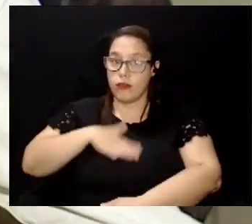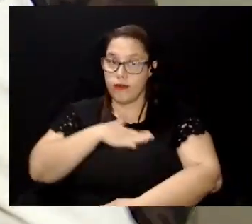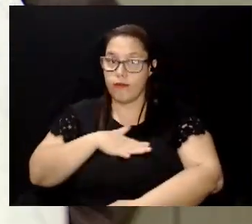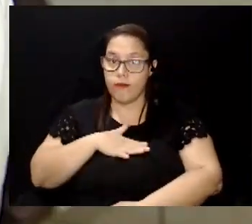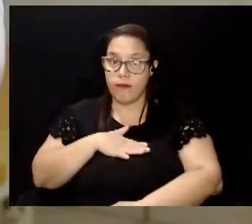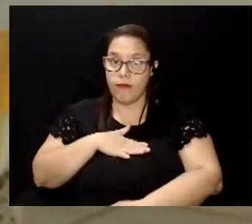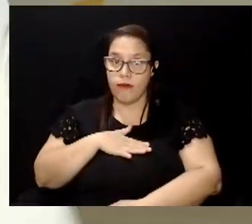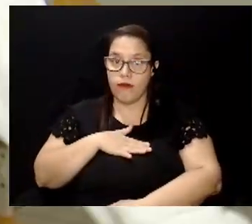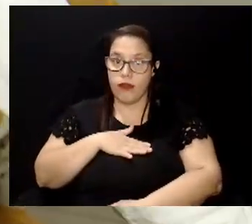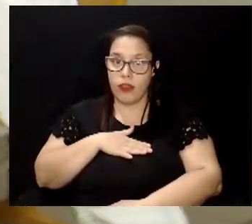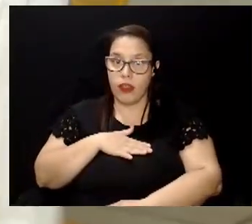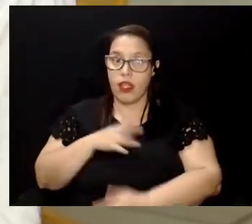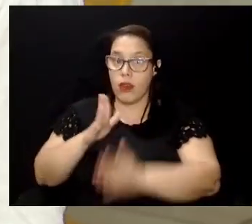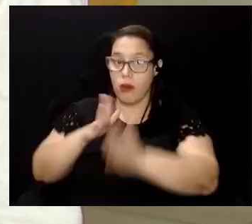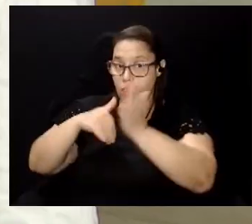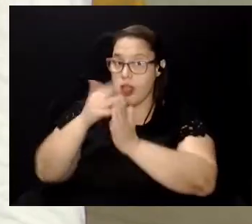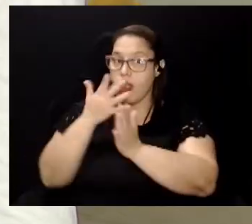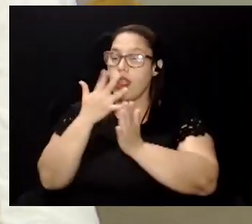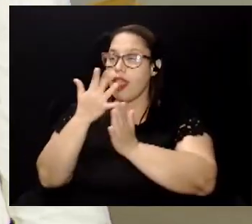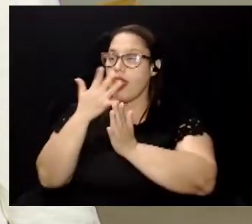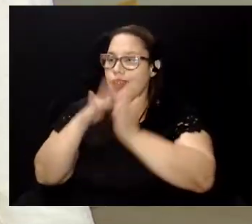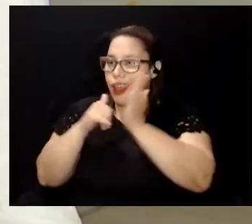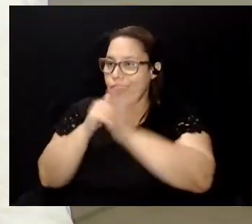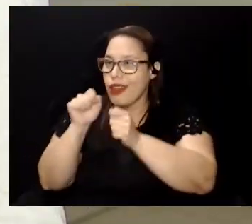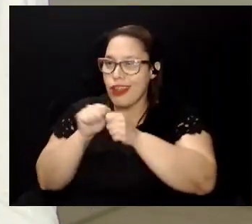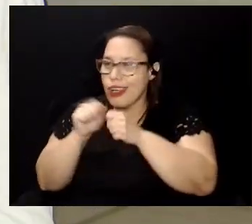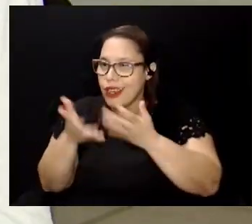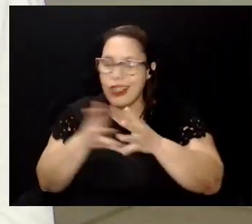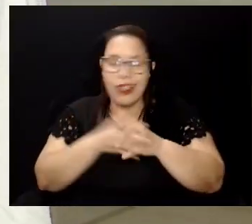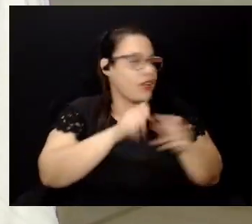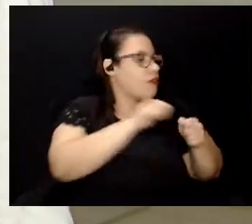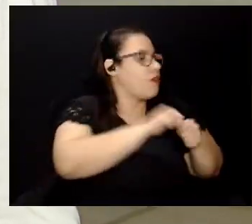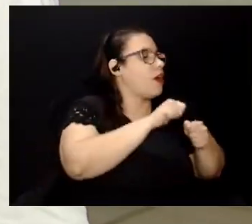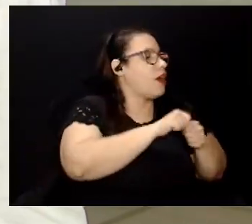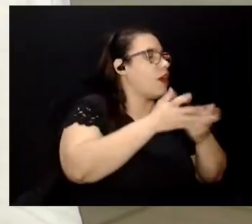gosto de brincar com tinta. Com tinta? E o que você faz?